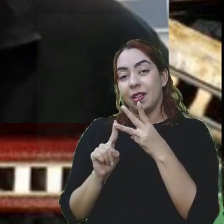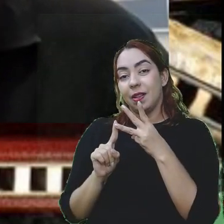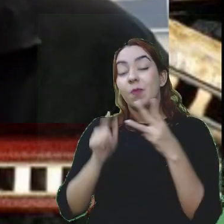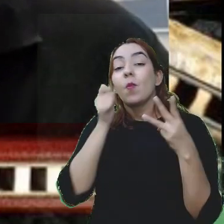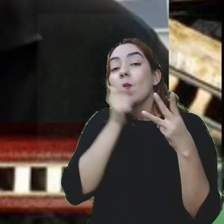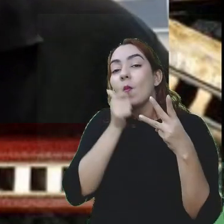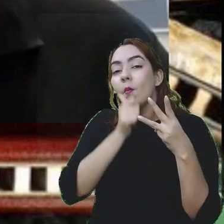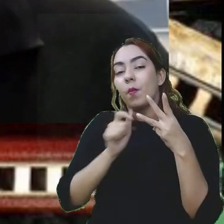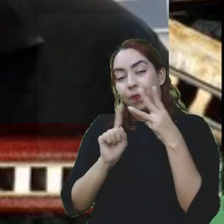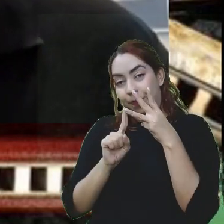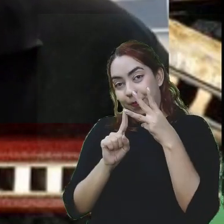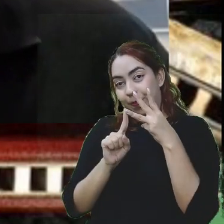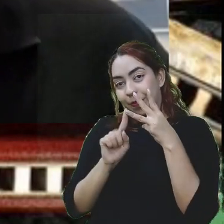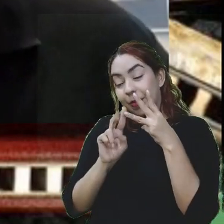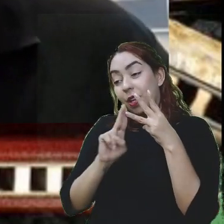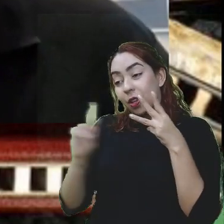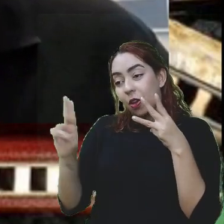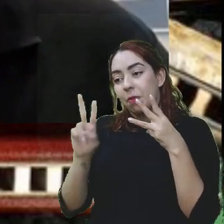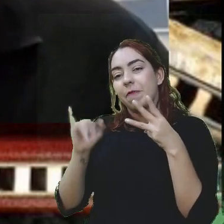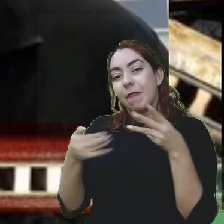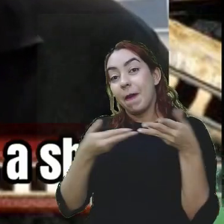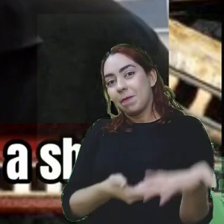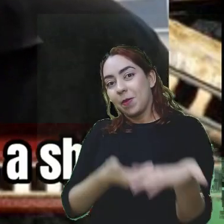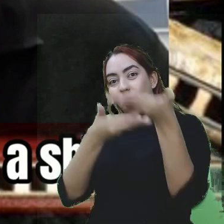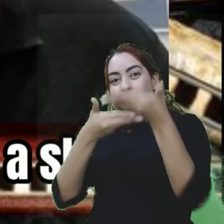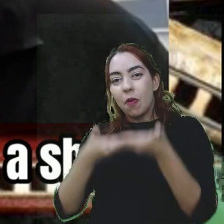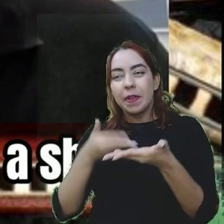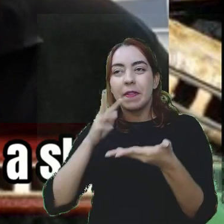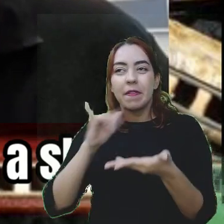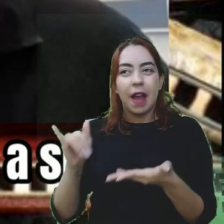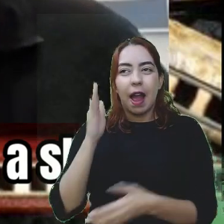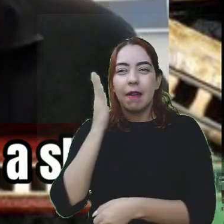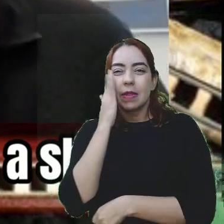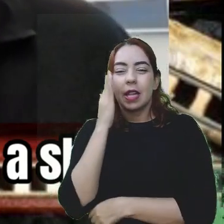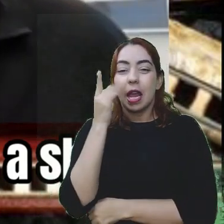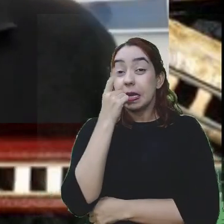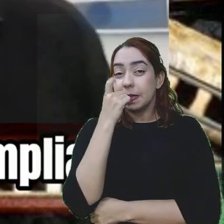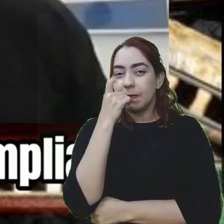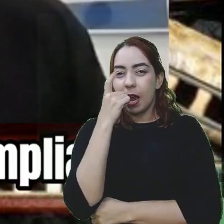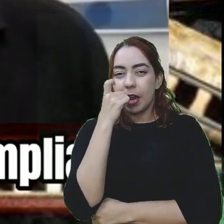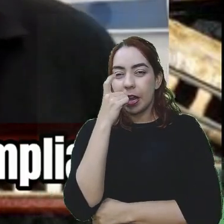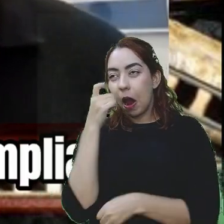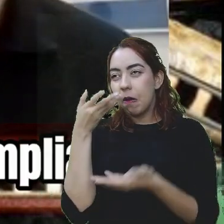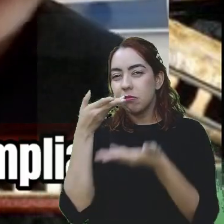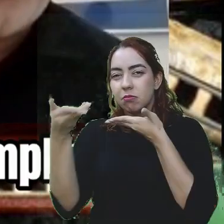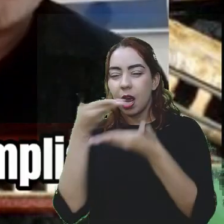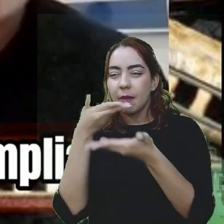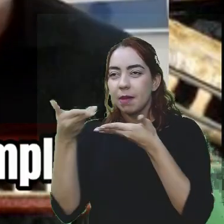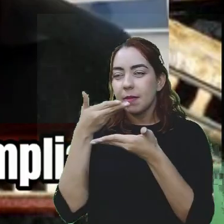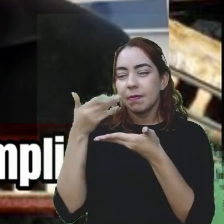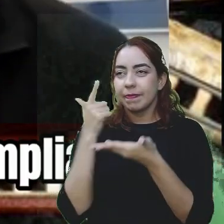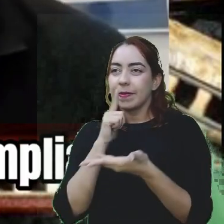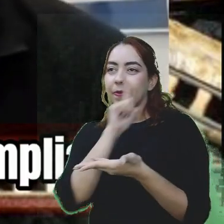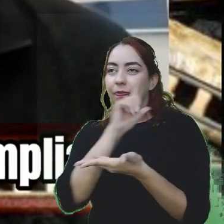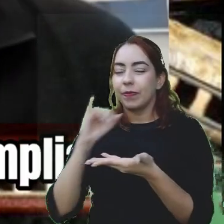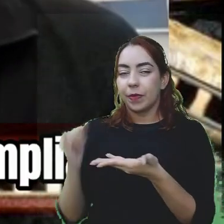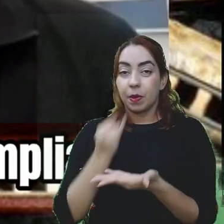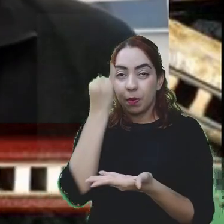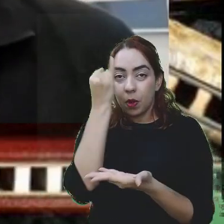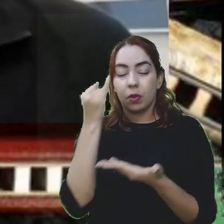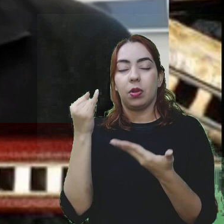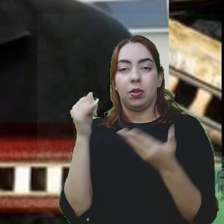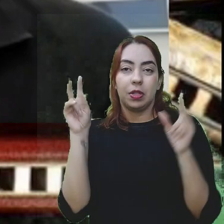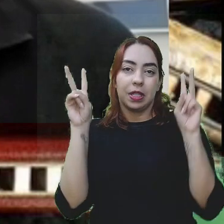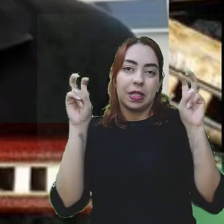Monzon. Estaremos forçando aqui o nosso espanhol para falar um pouquinho com a Chime, mas é sempre muito importante a gente